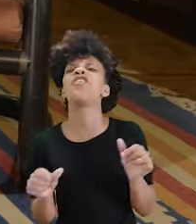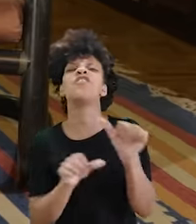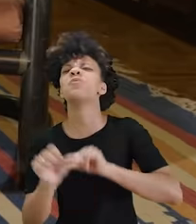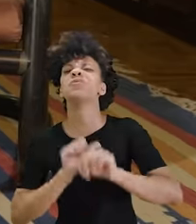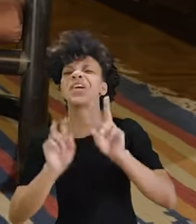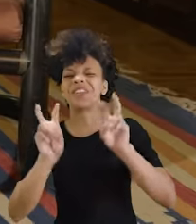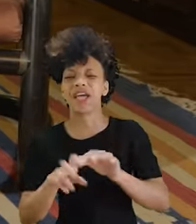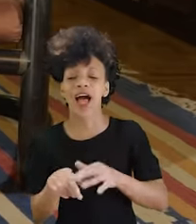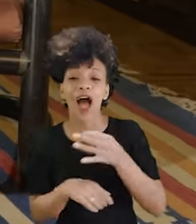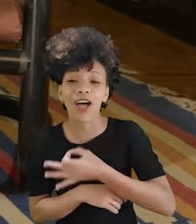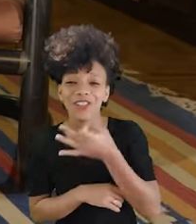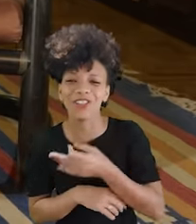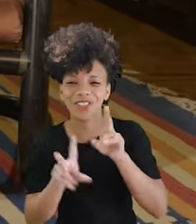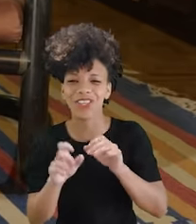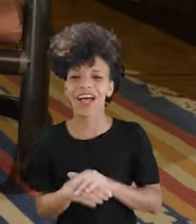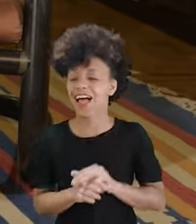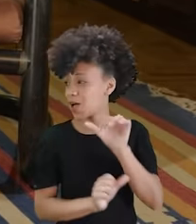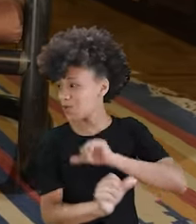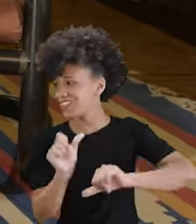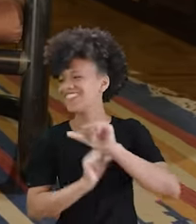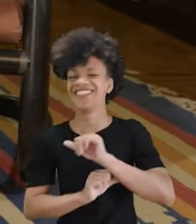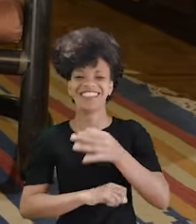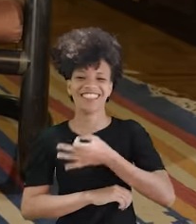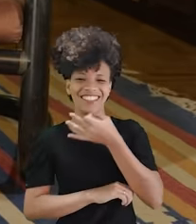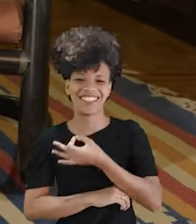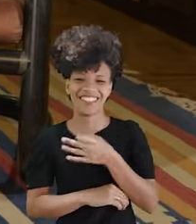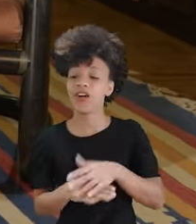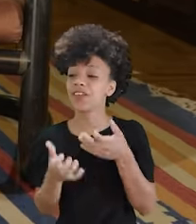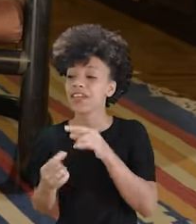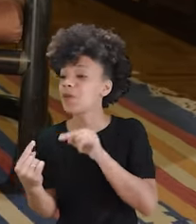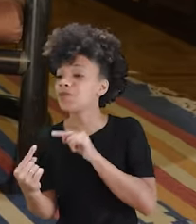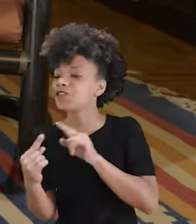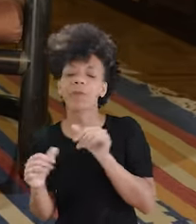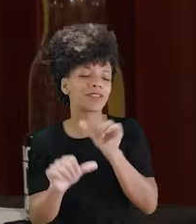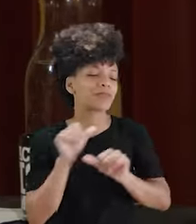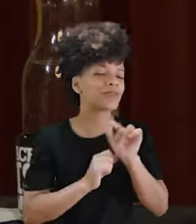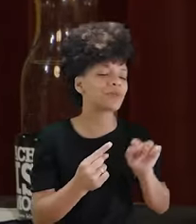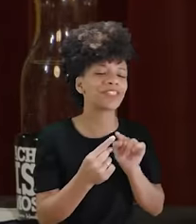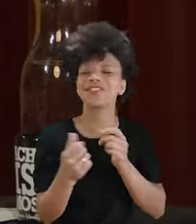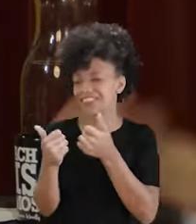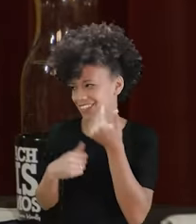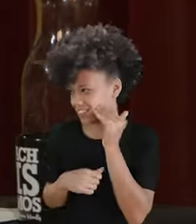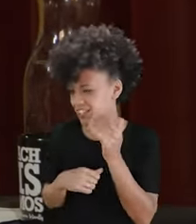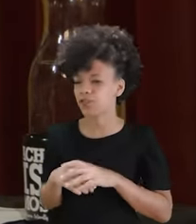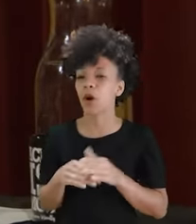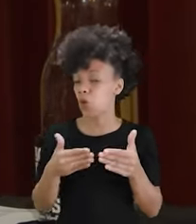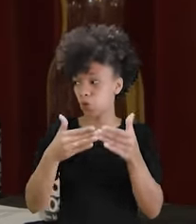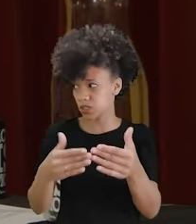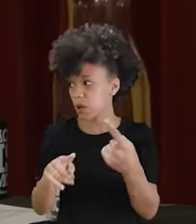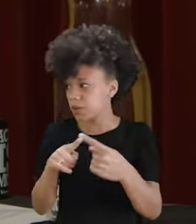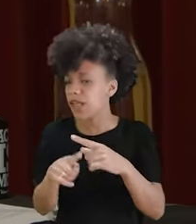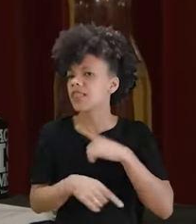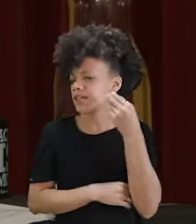pai achismos muda é o trans achismos é um achismo quer uma coisa e virou outra entendi entendi mas vamos falar